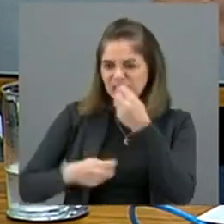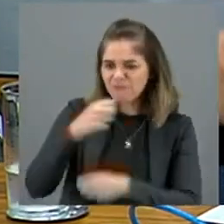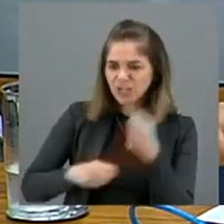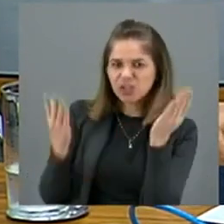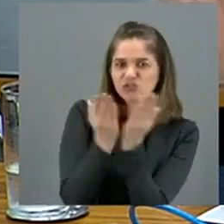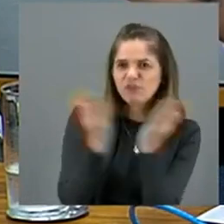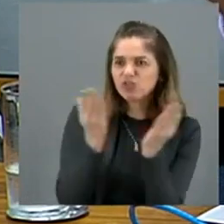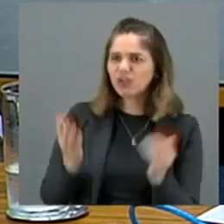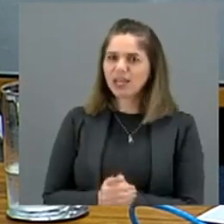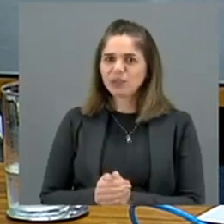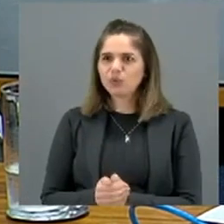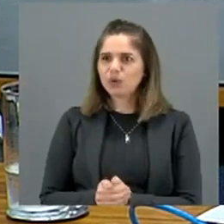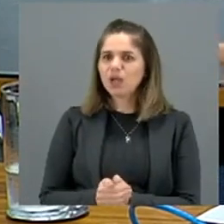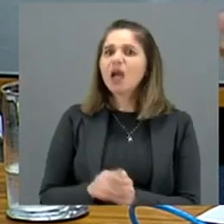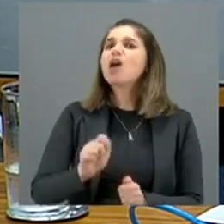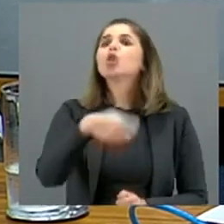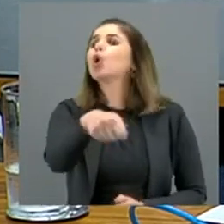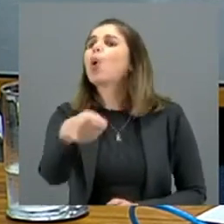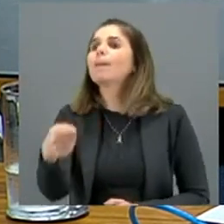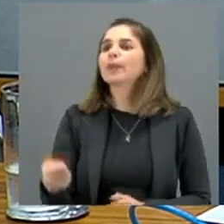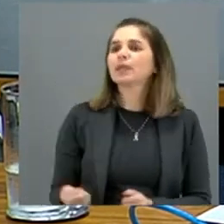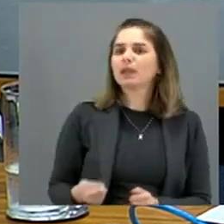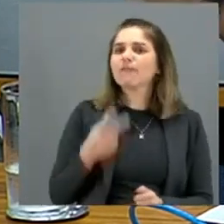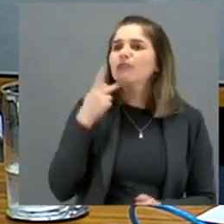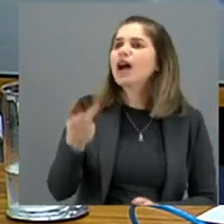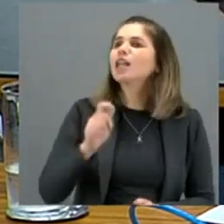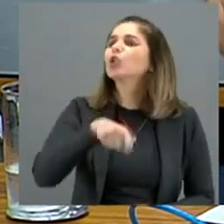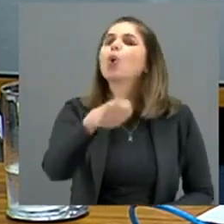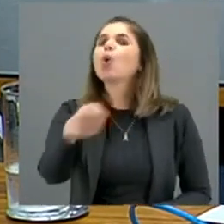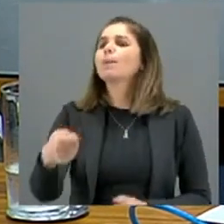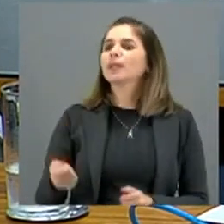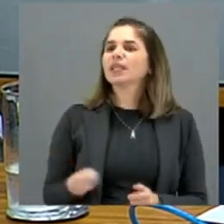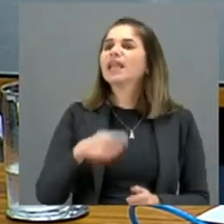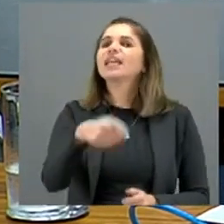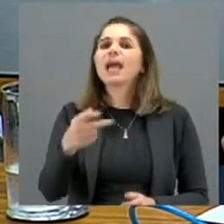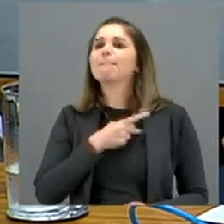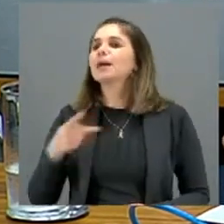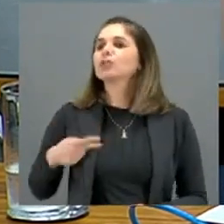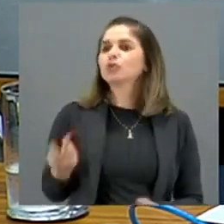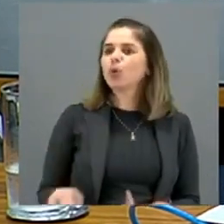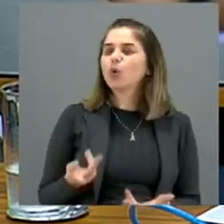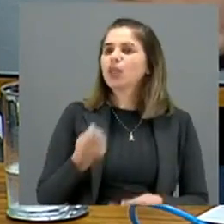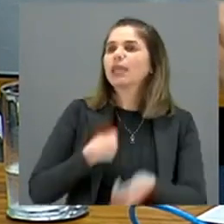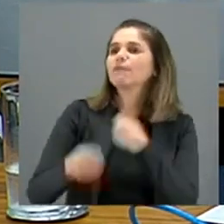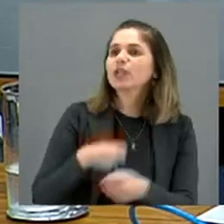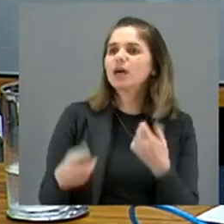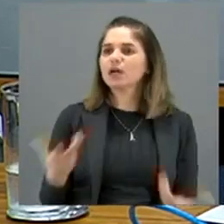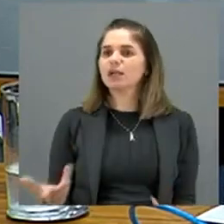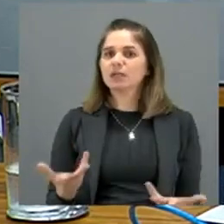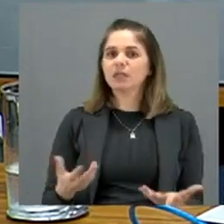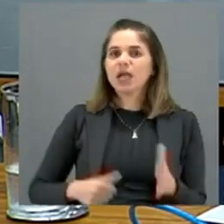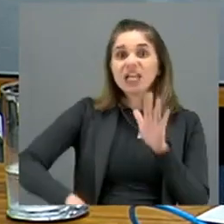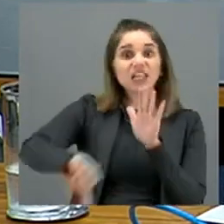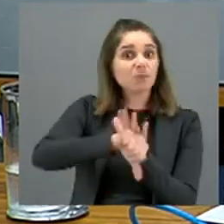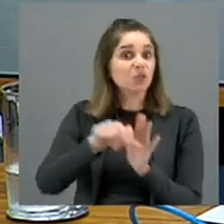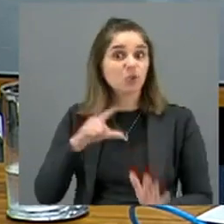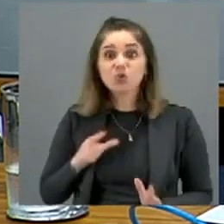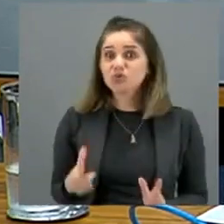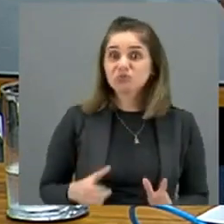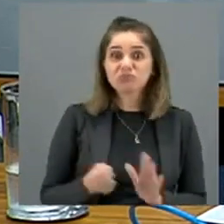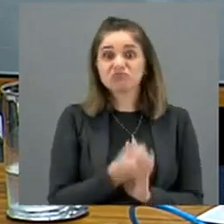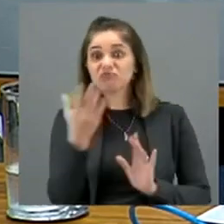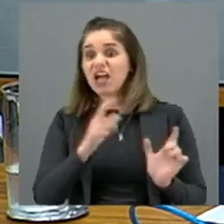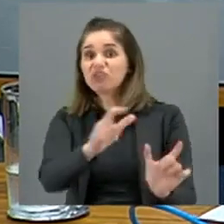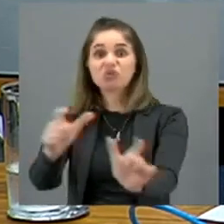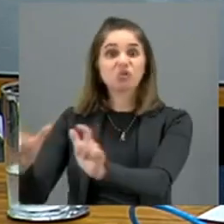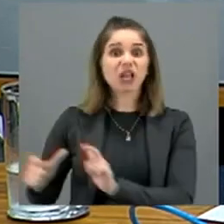são os narcotraficantes evangélicos? Quem são os pastores? Porque criminoso tem em todo lugar. Tem na